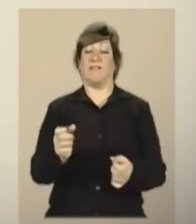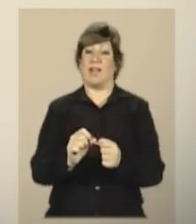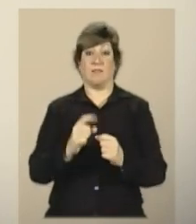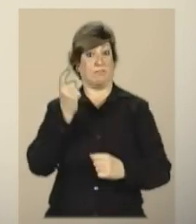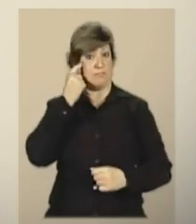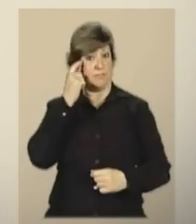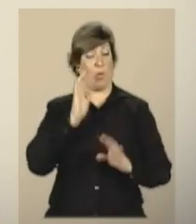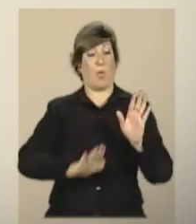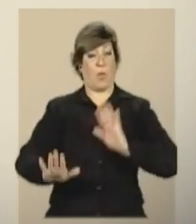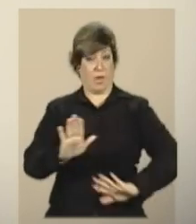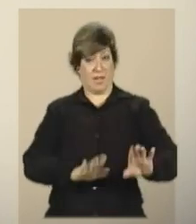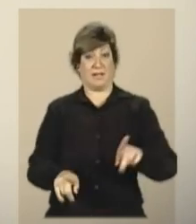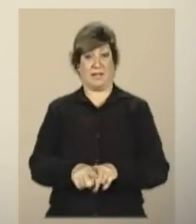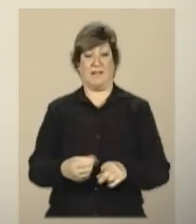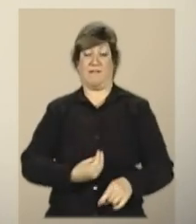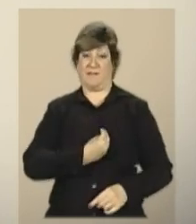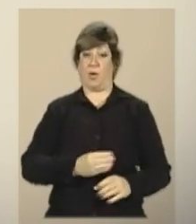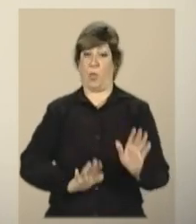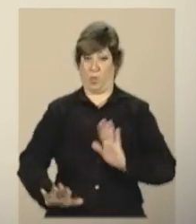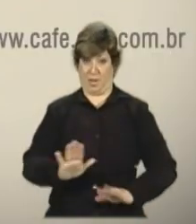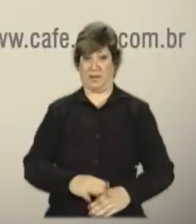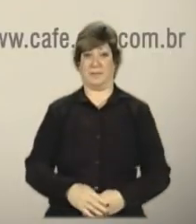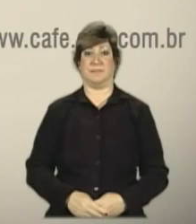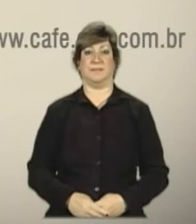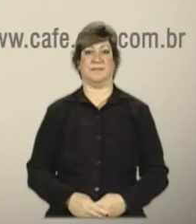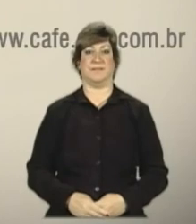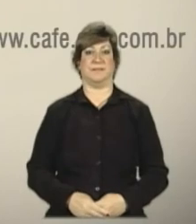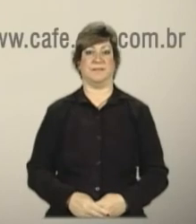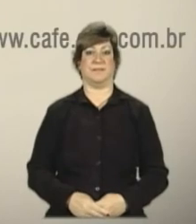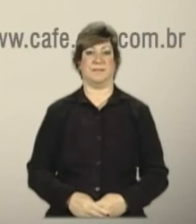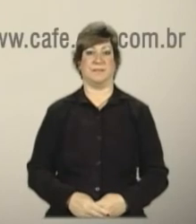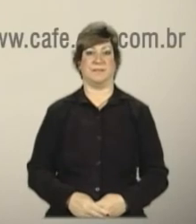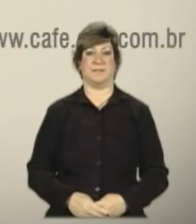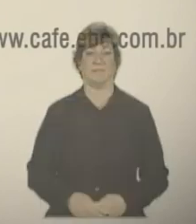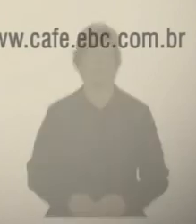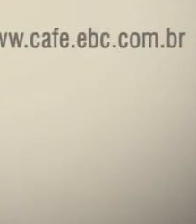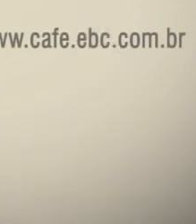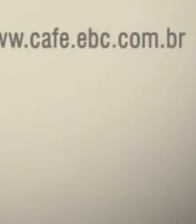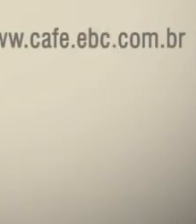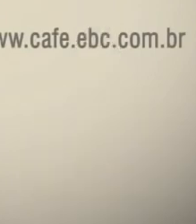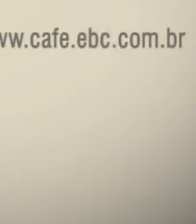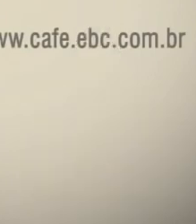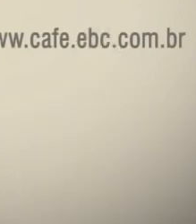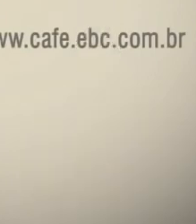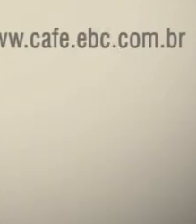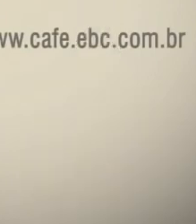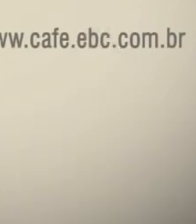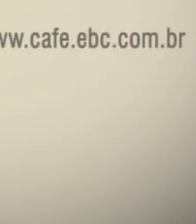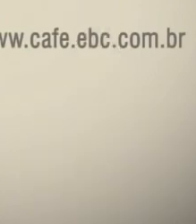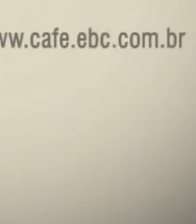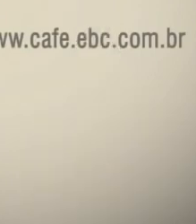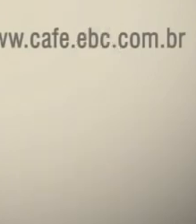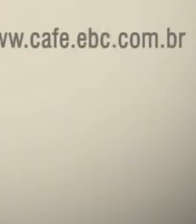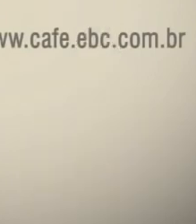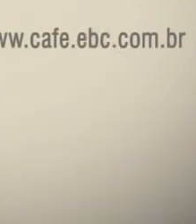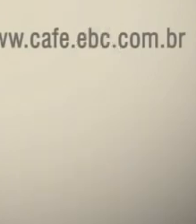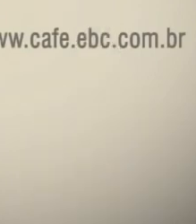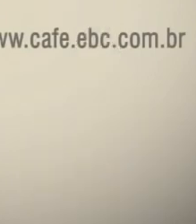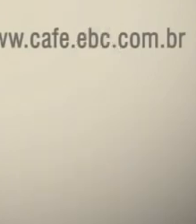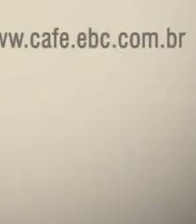façam com todo cuidado para preservar as suas vidas você que eu resolvi pode acessar esse problema na internet o endereço